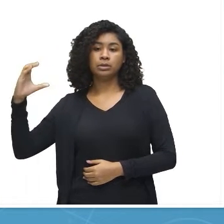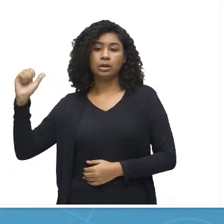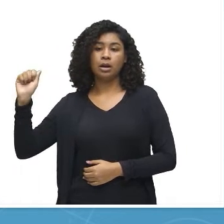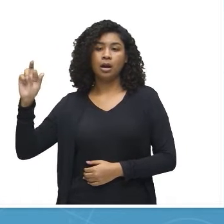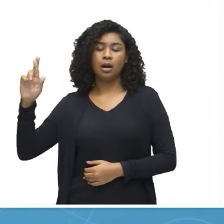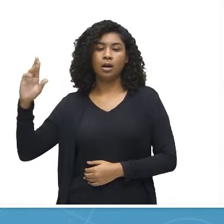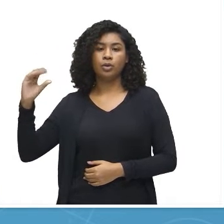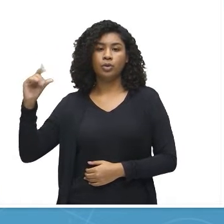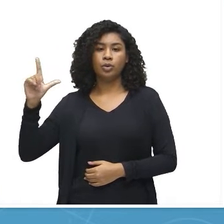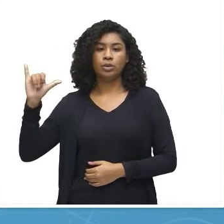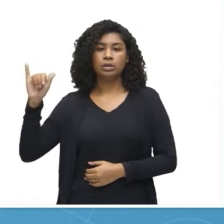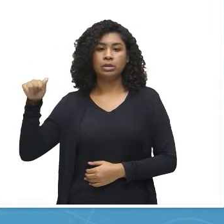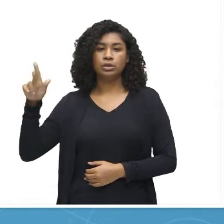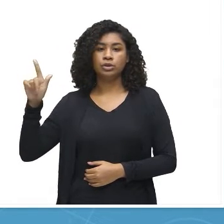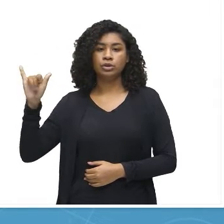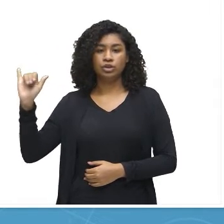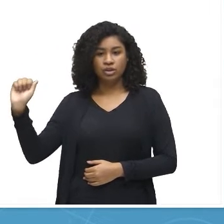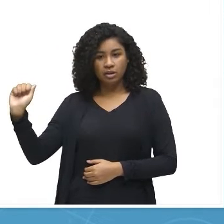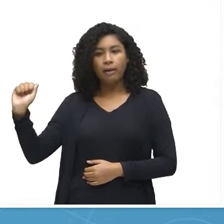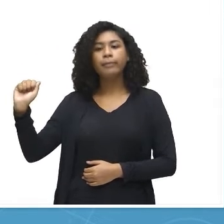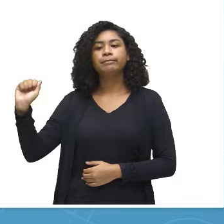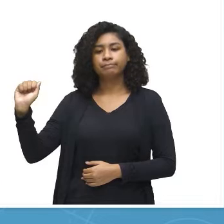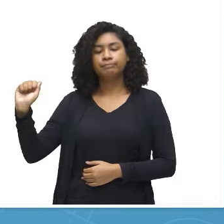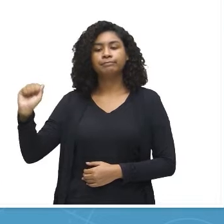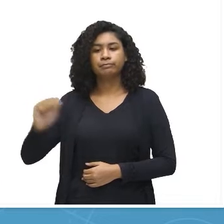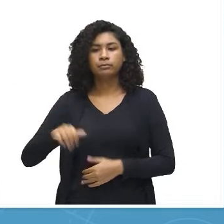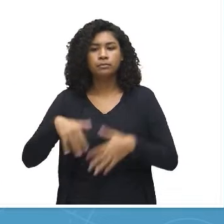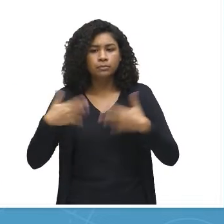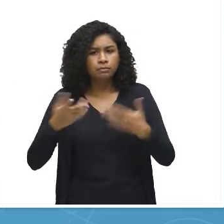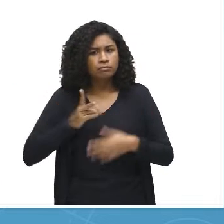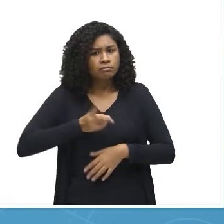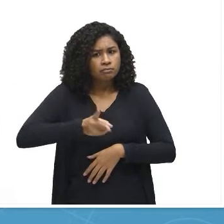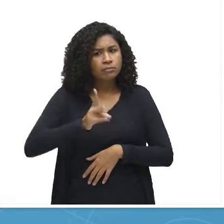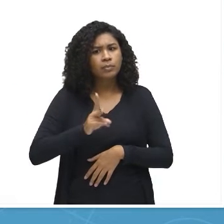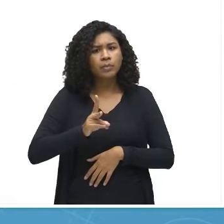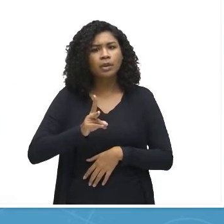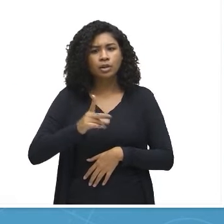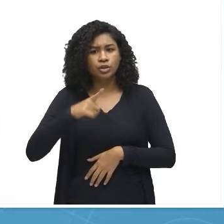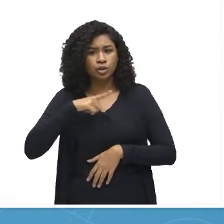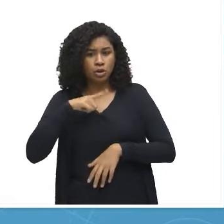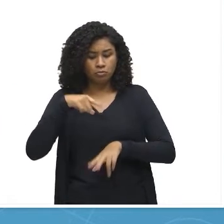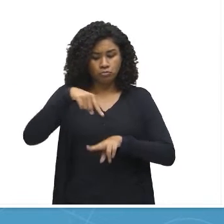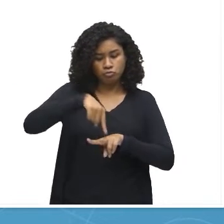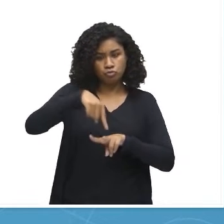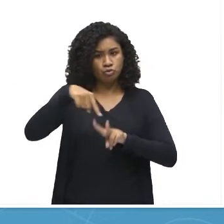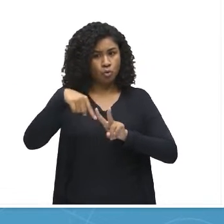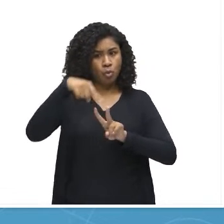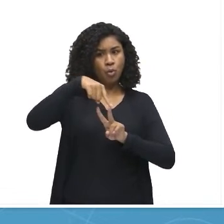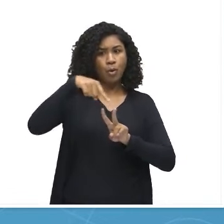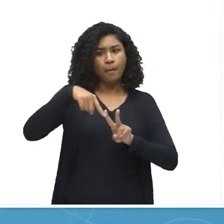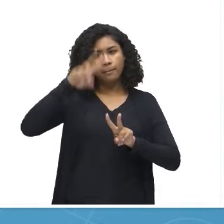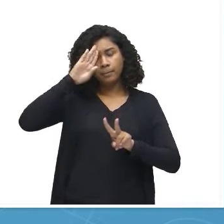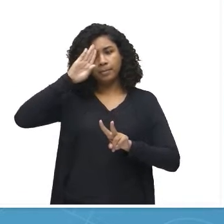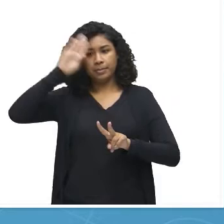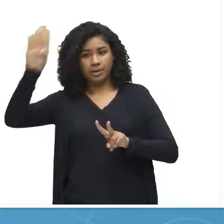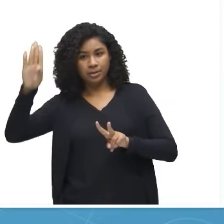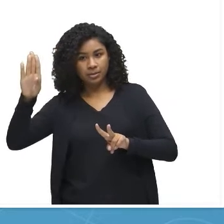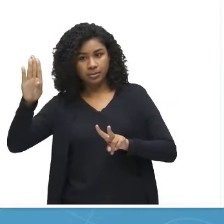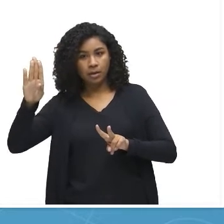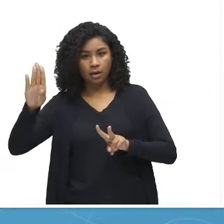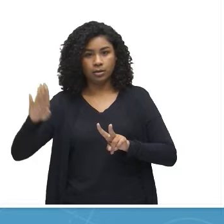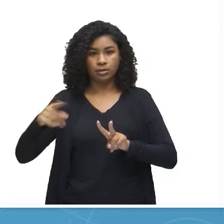carolíngia, não é? A história dos francos vai estar dividida aqui em dinastia merovingia e dinastia